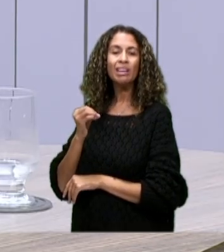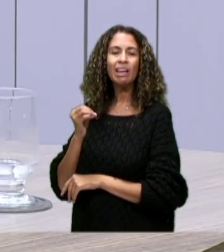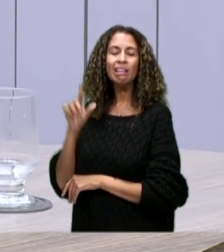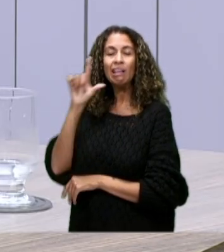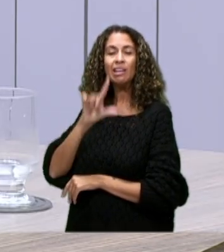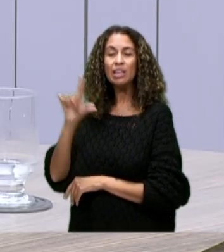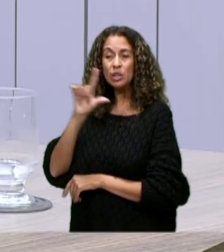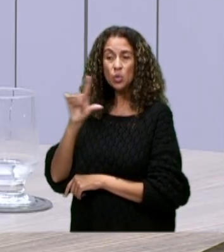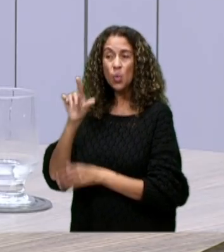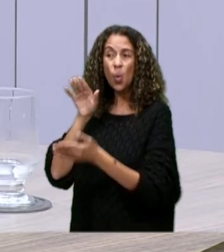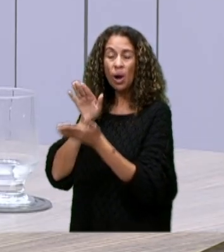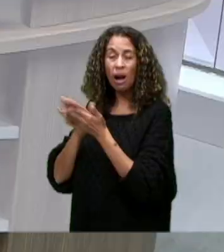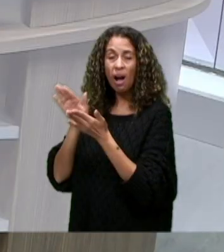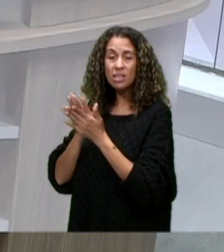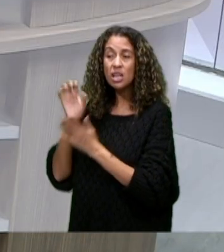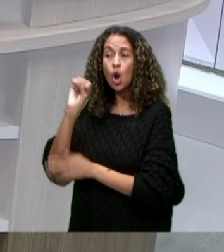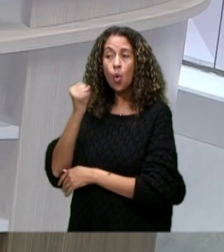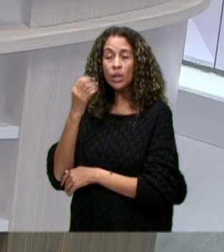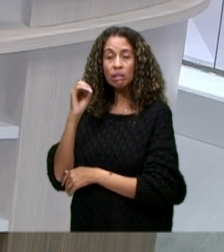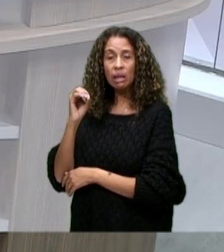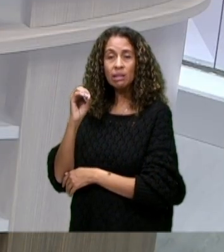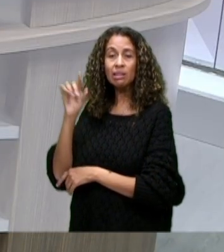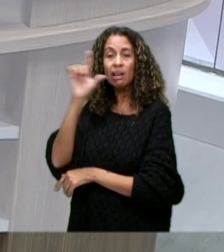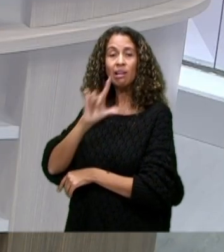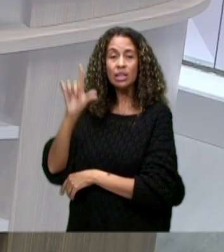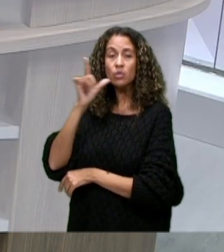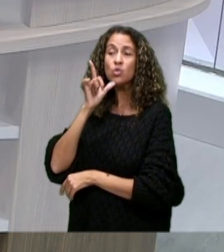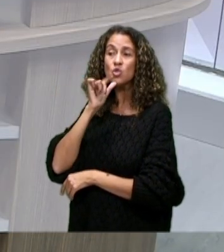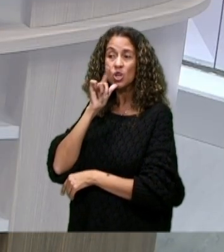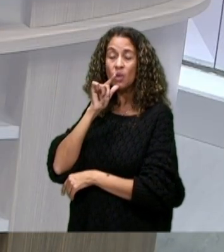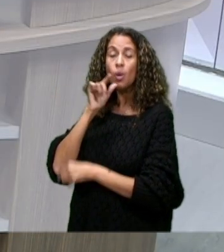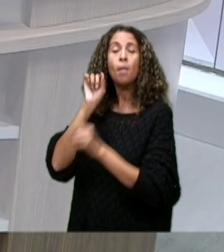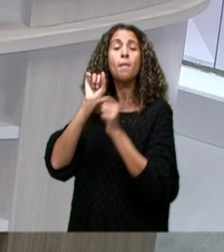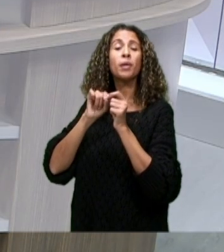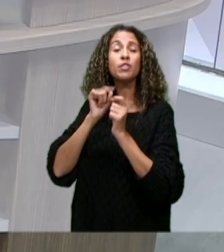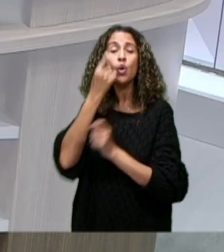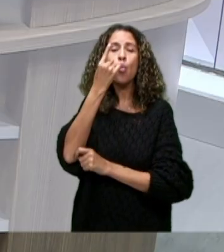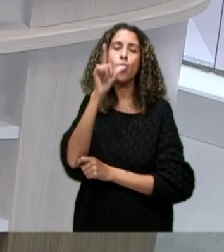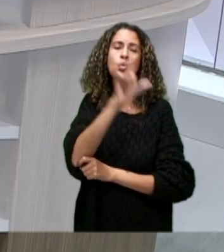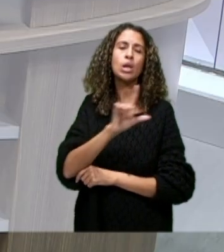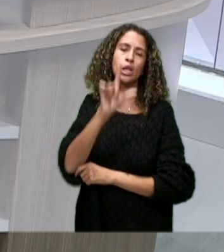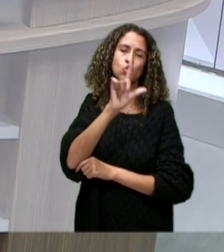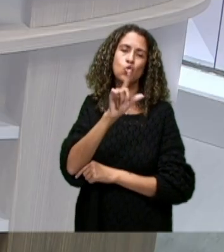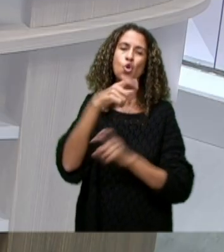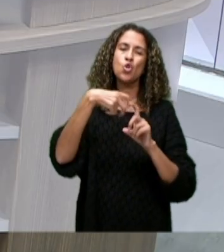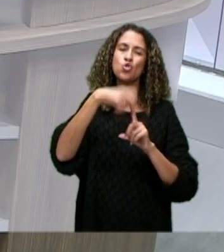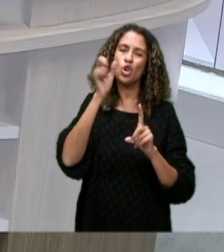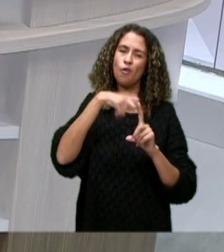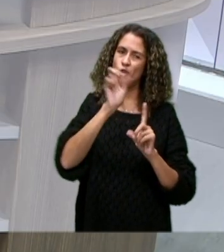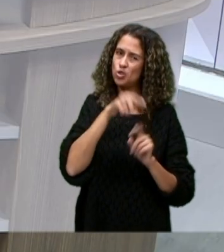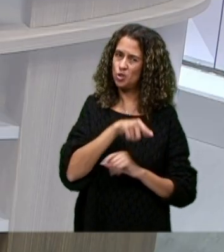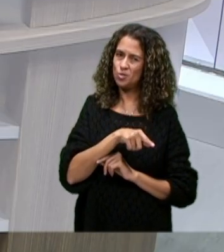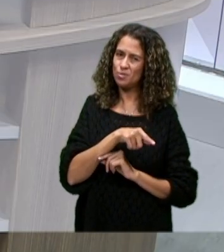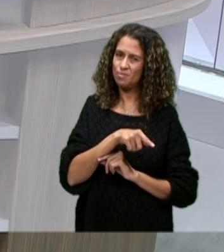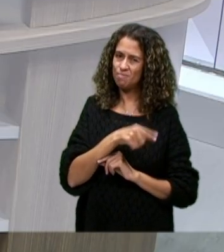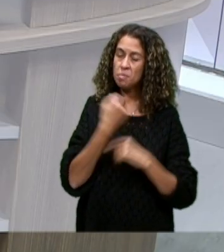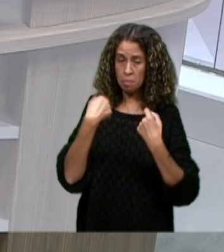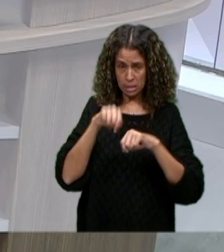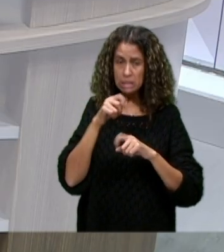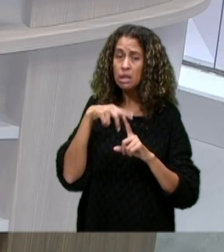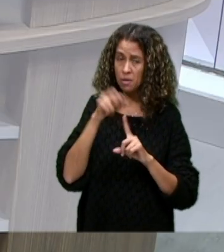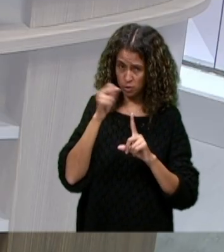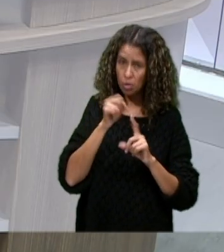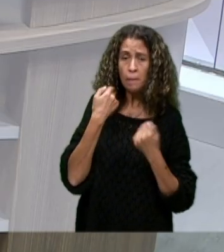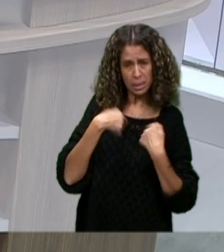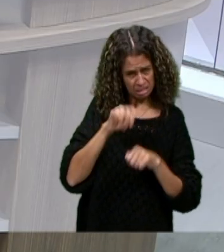para fazer 1 litro daquele refrigerante famoso. 80 litros de água. É gasto só para aquilo ali, só para um refrigerante. A gente precisa de refrigerante mesmo, a